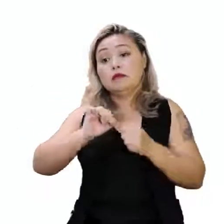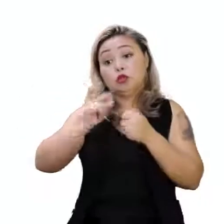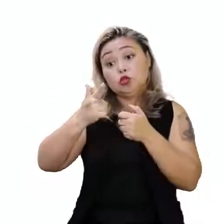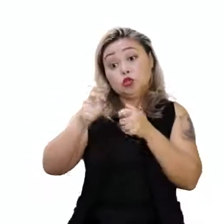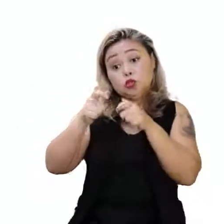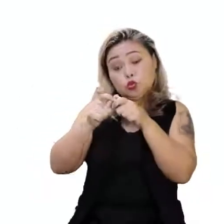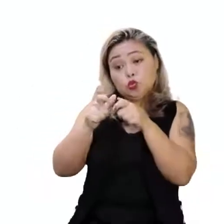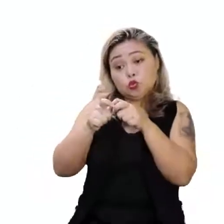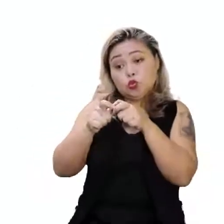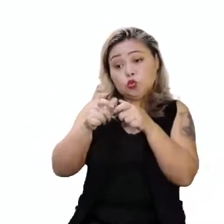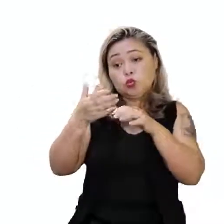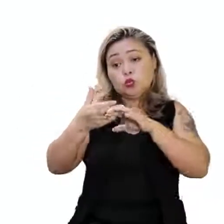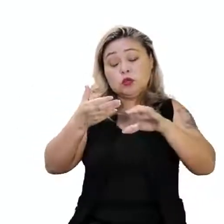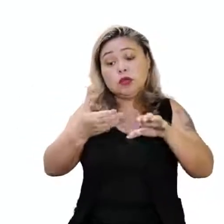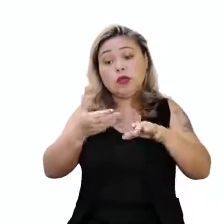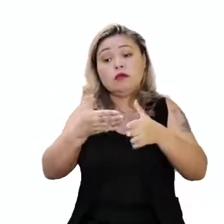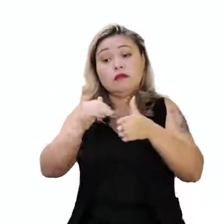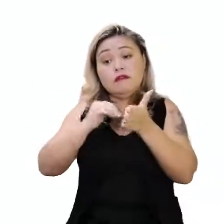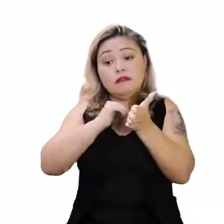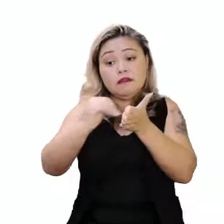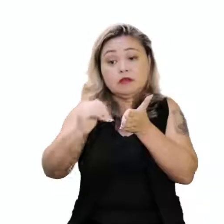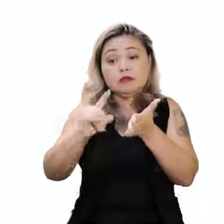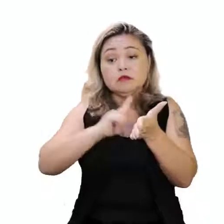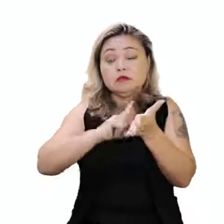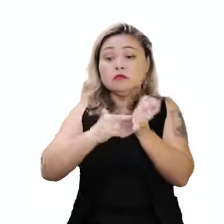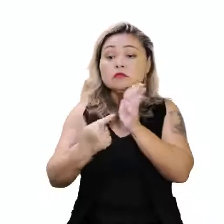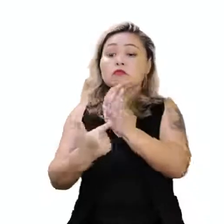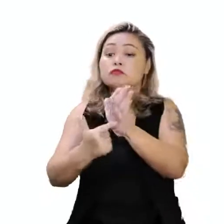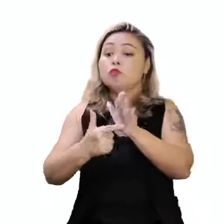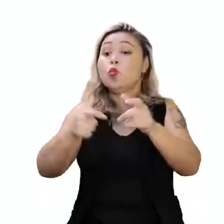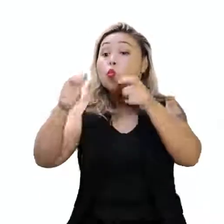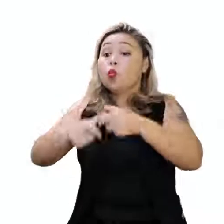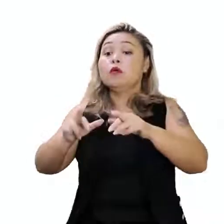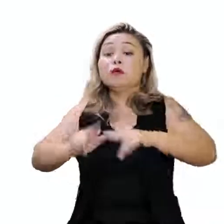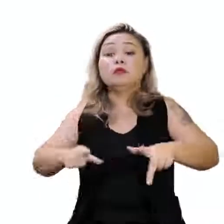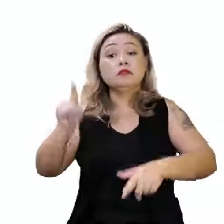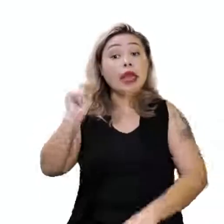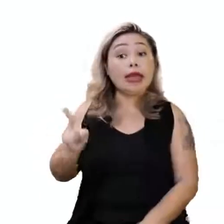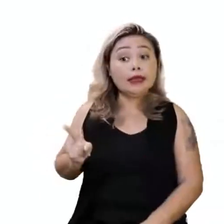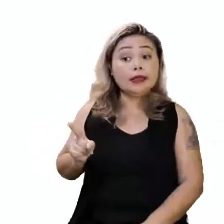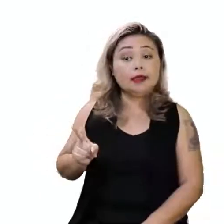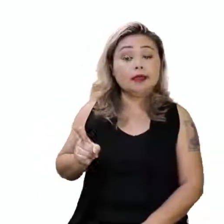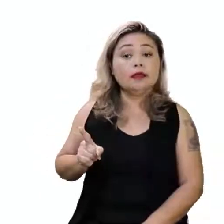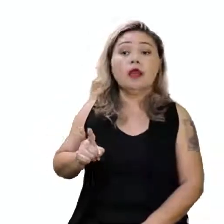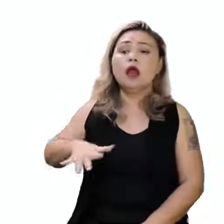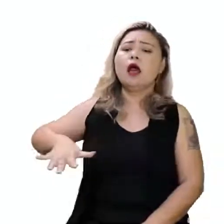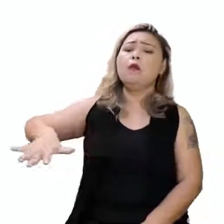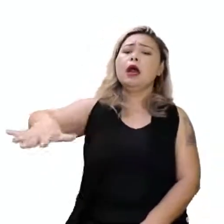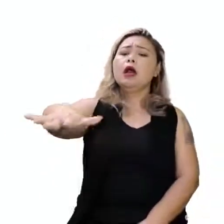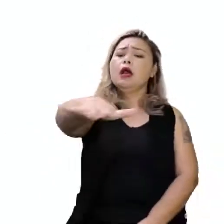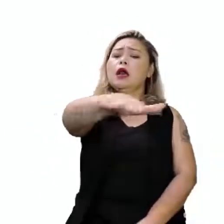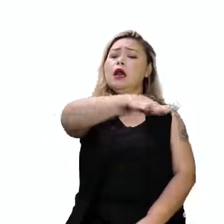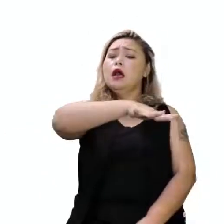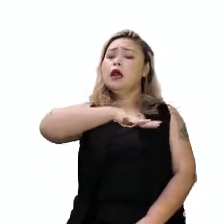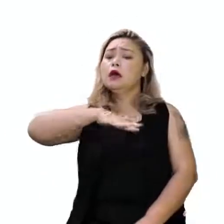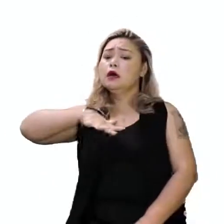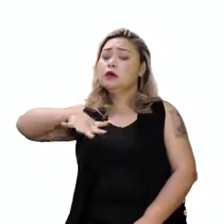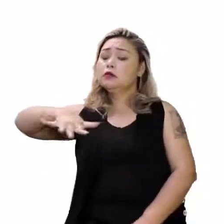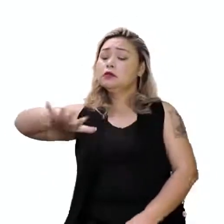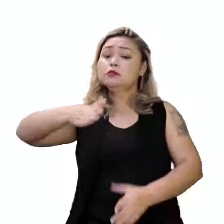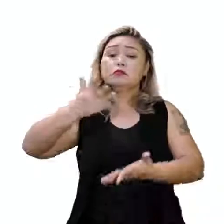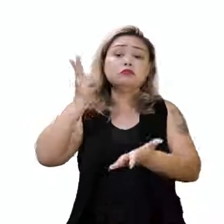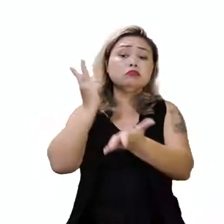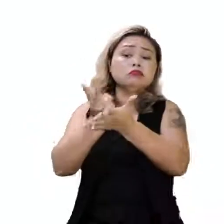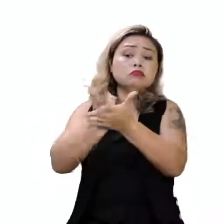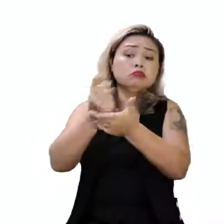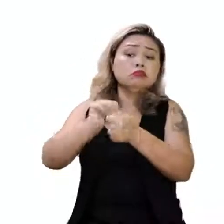geográfica, uma separação física. Eles realmente vão estar em locais diferentes. Aqui, eles vão estar numa grande área, só que em ambientes diferentes. É como se